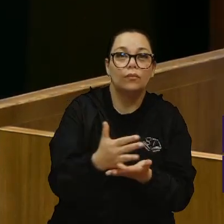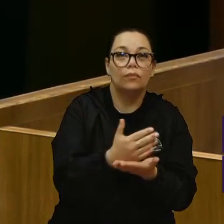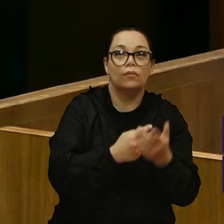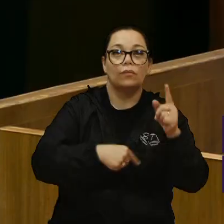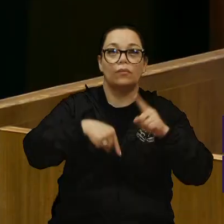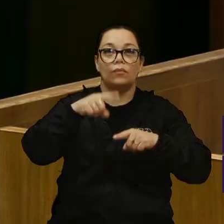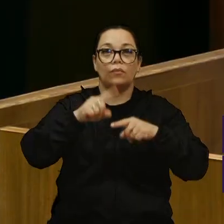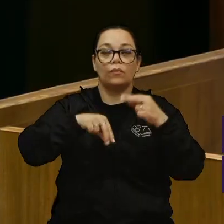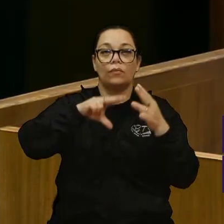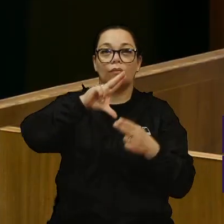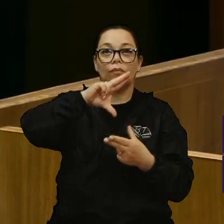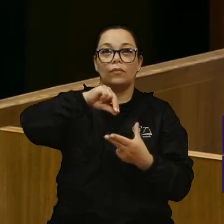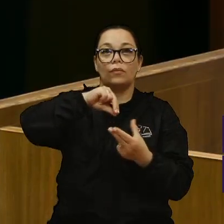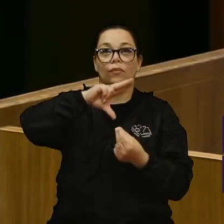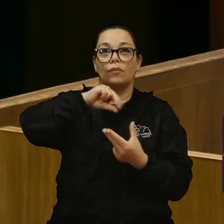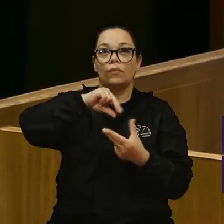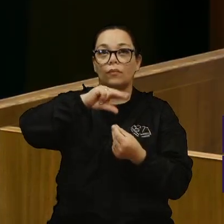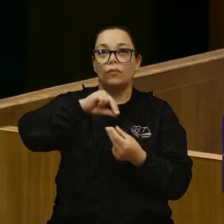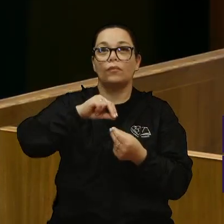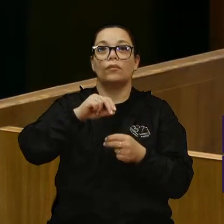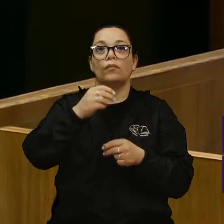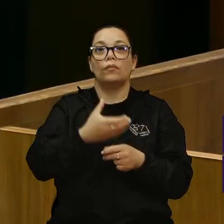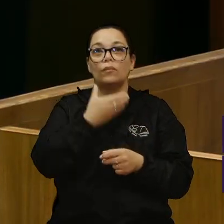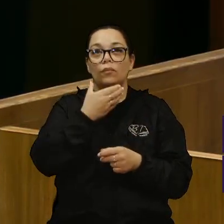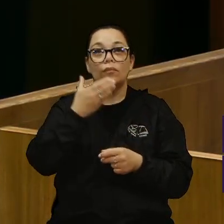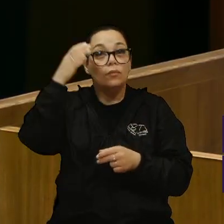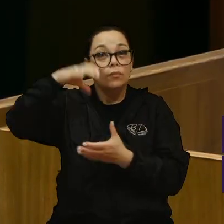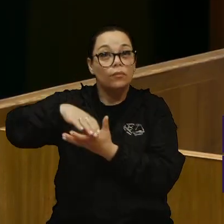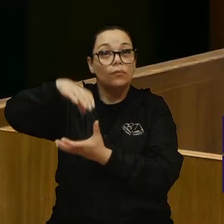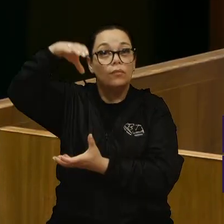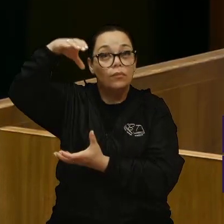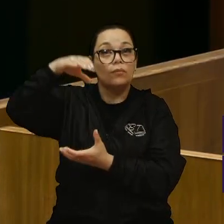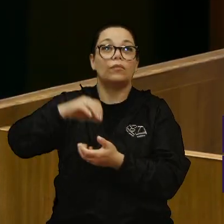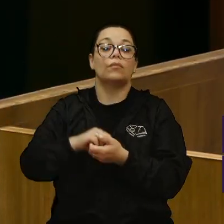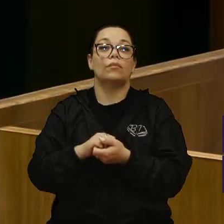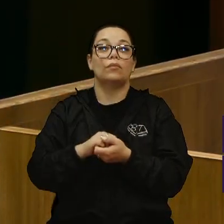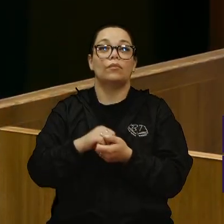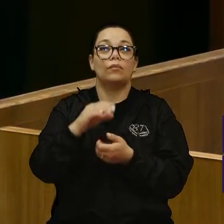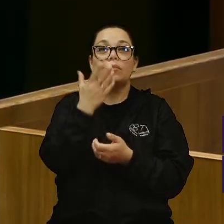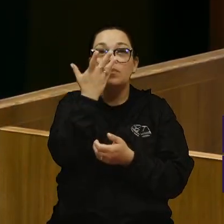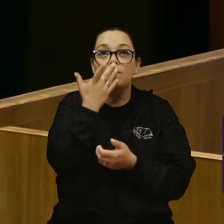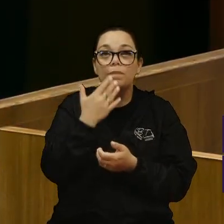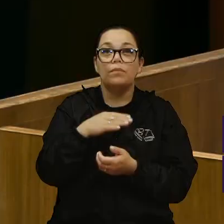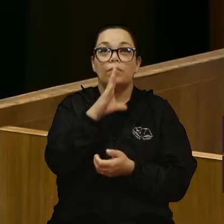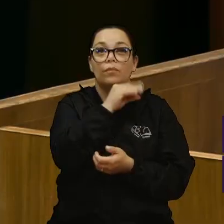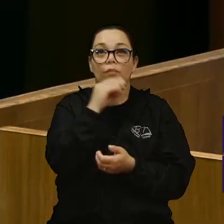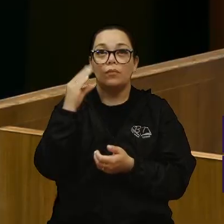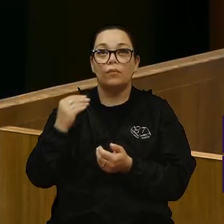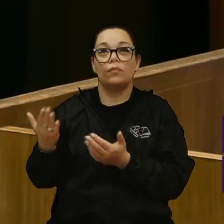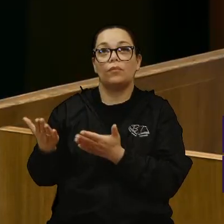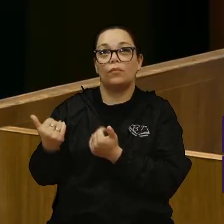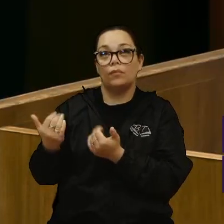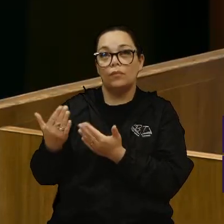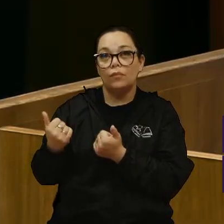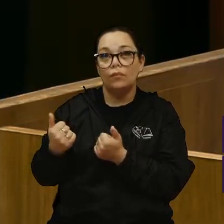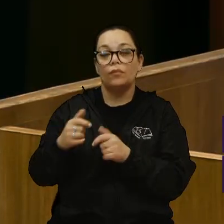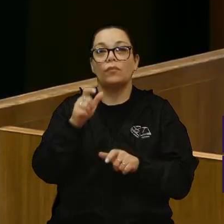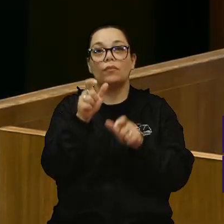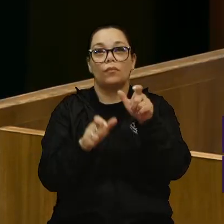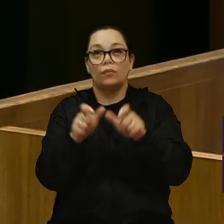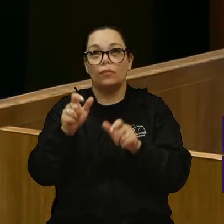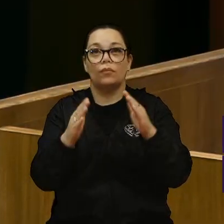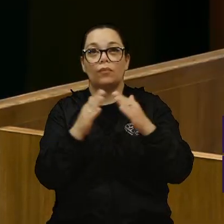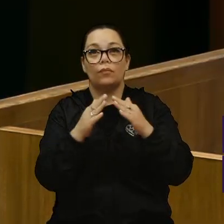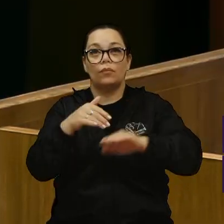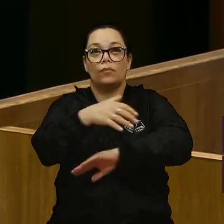materiais recicláveis, pessoas idosas, crianças, adolescentes, juventudes, pessoas em situação de